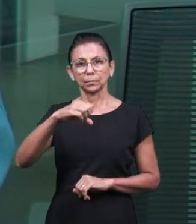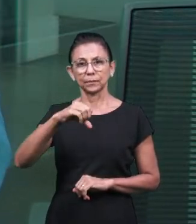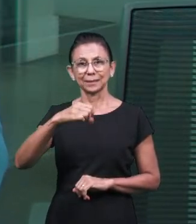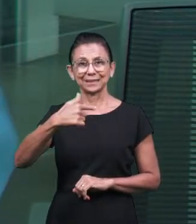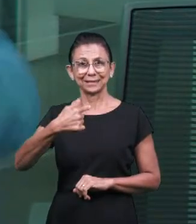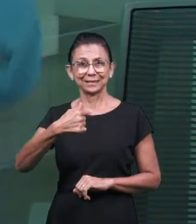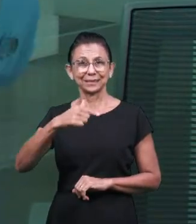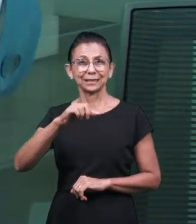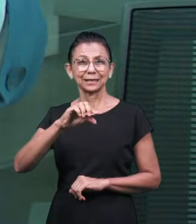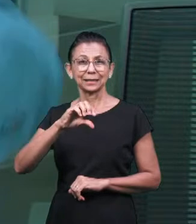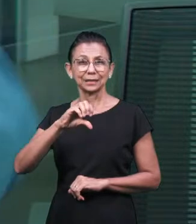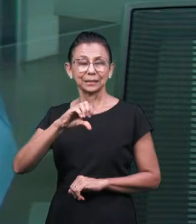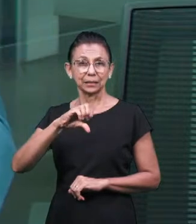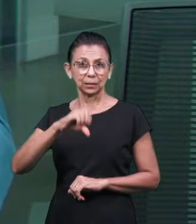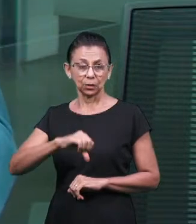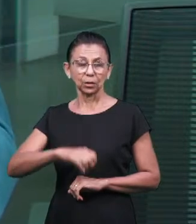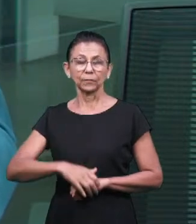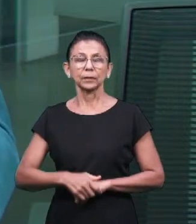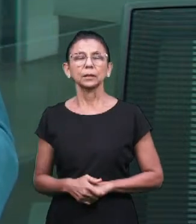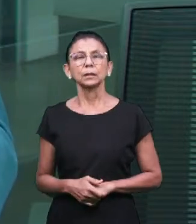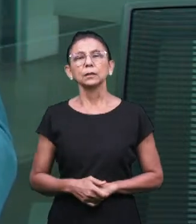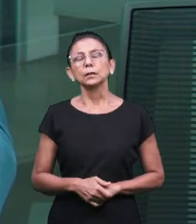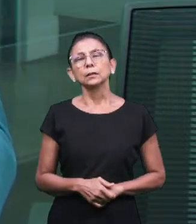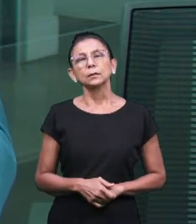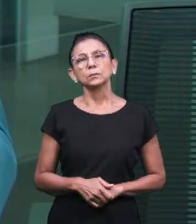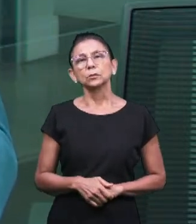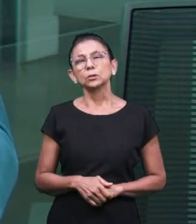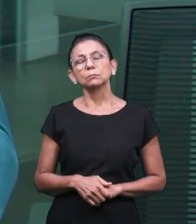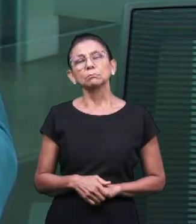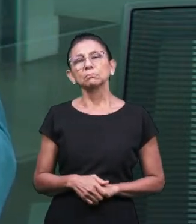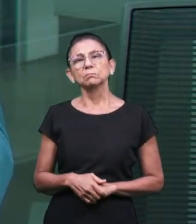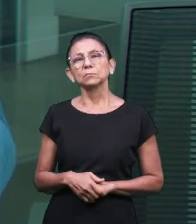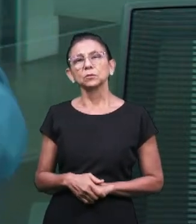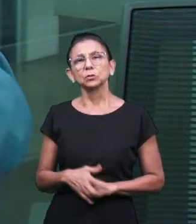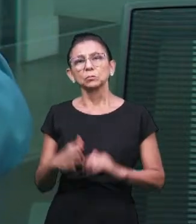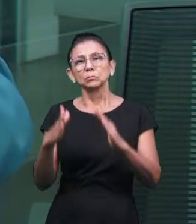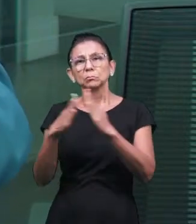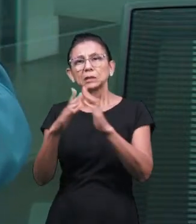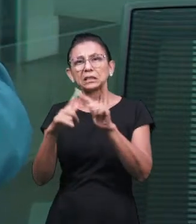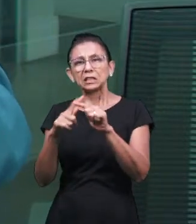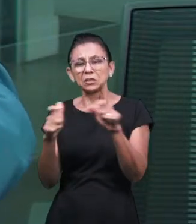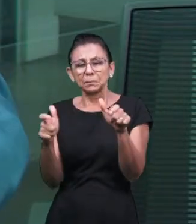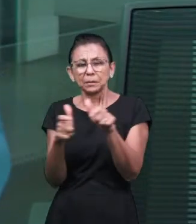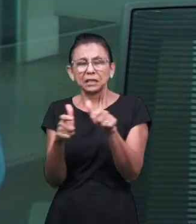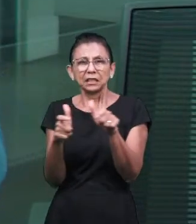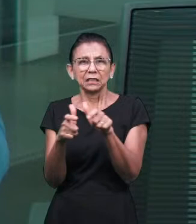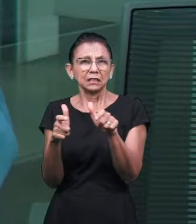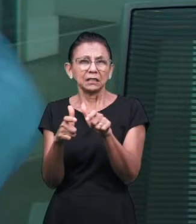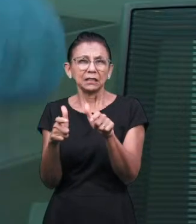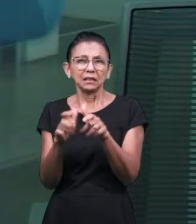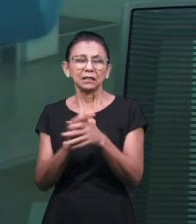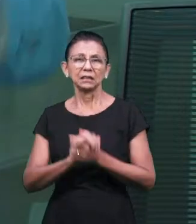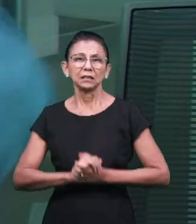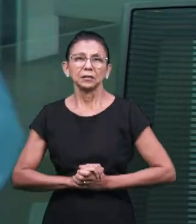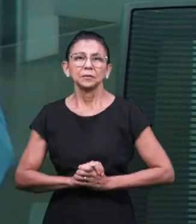um trabalho que ele tinha aberto, um pequeno trabalho em Burarama, coisas, são um contato de fazenda lá, e a igreja em Bom Jesus